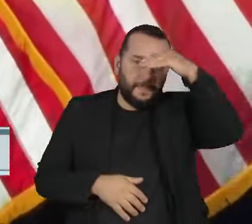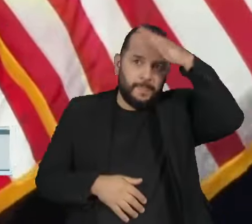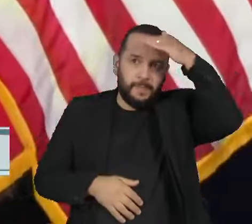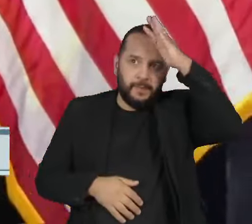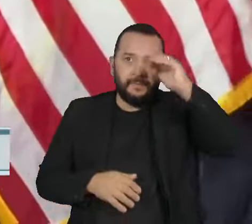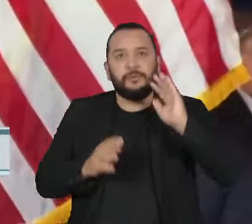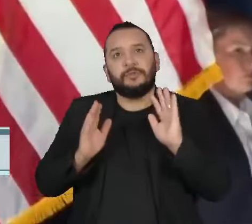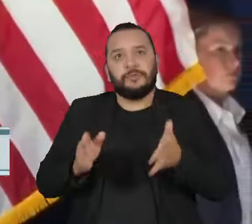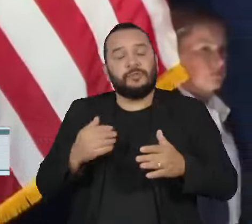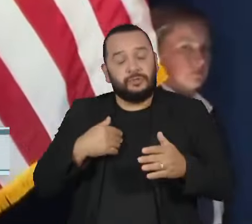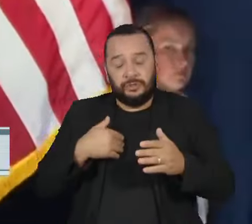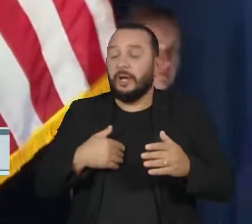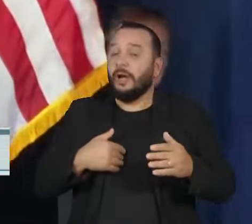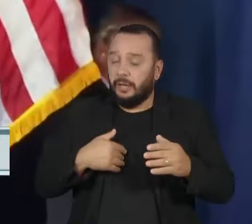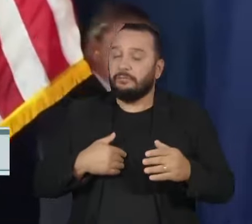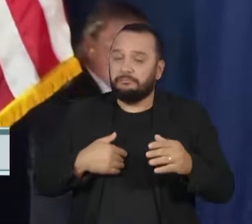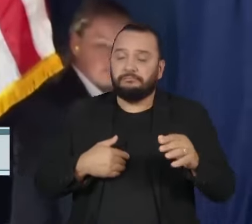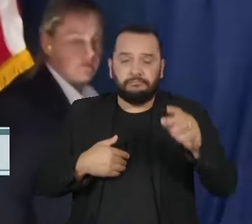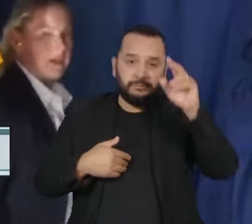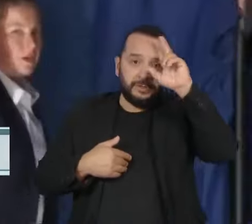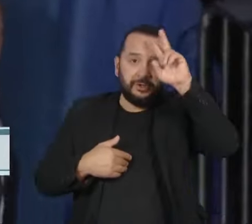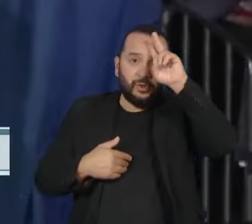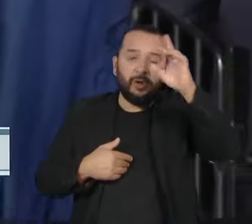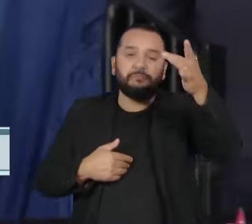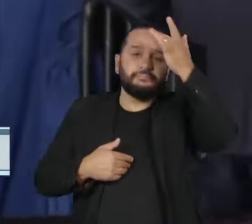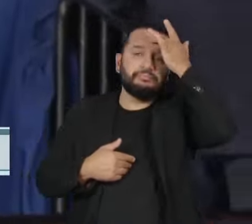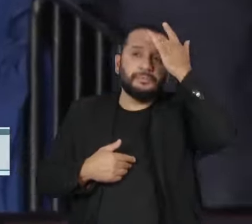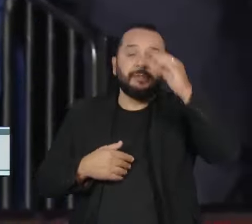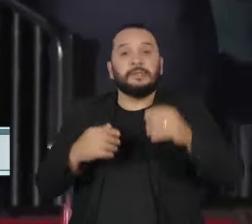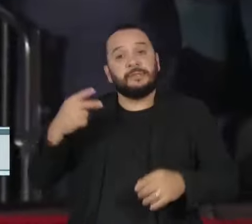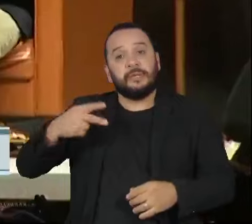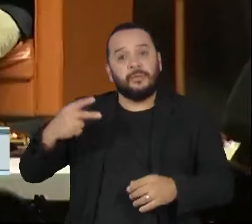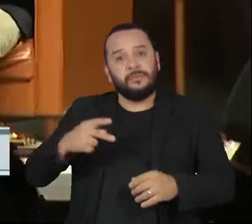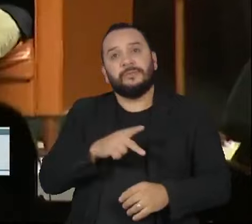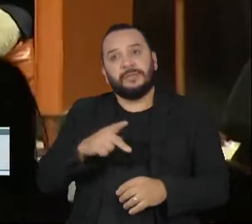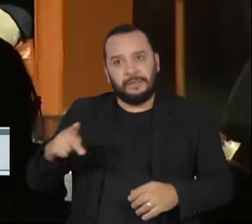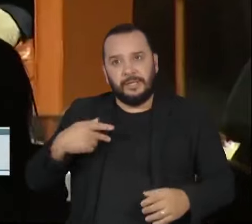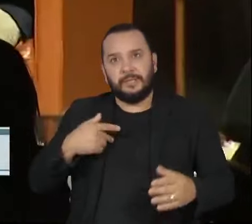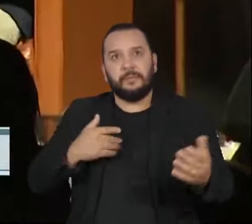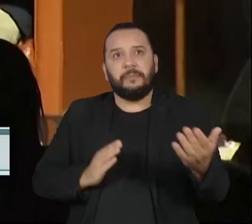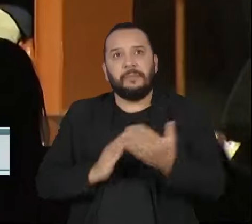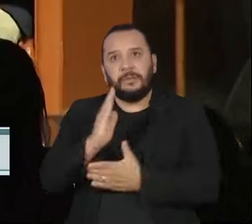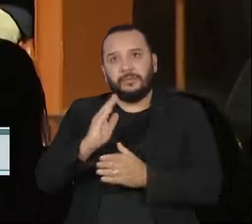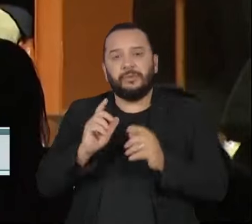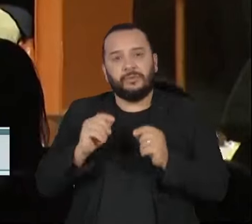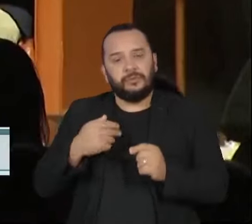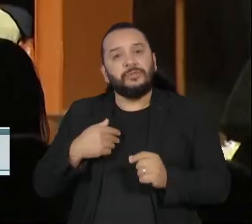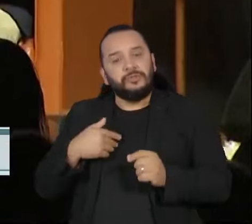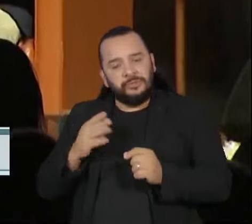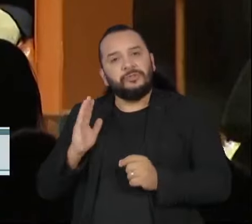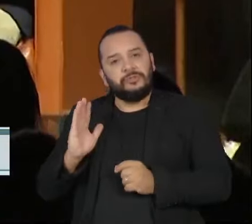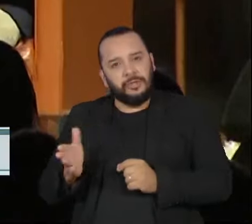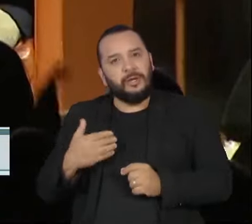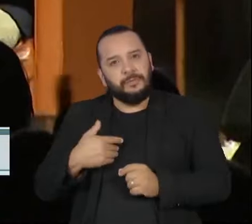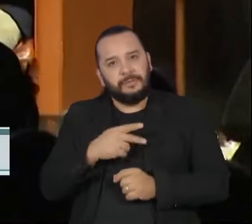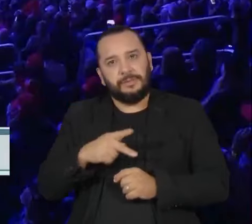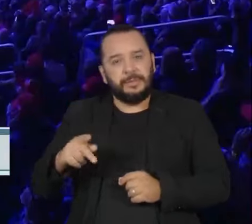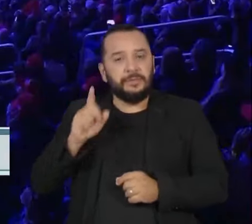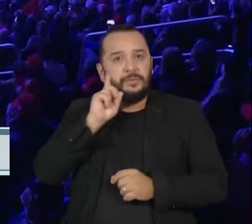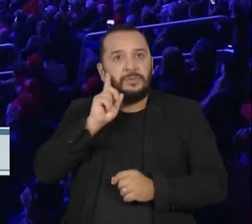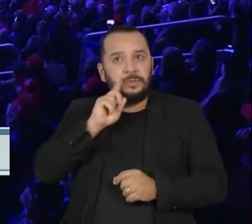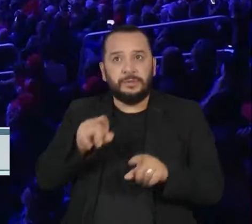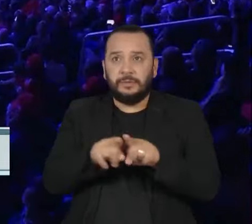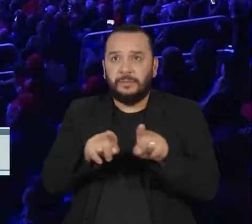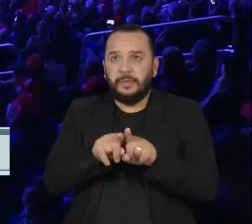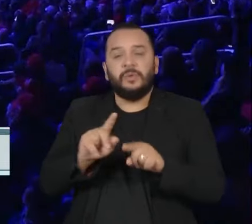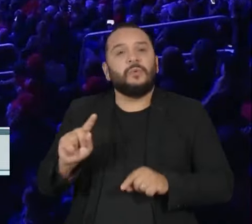fará história. Será apenas o segundo presidente dos Estados Unidos reeleito para mandatos não consecutivos. Será também o único